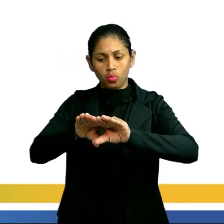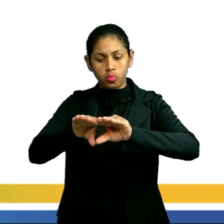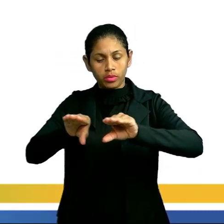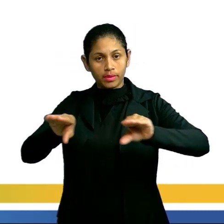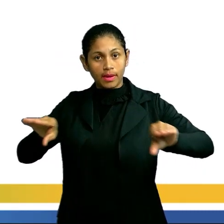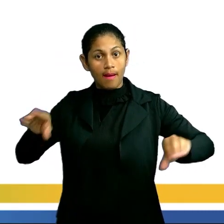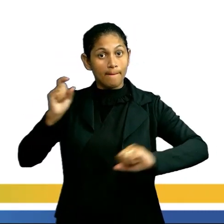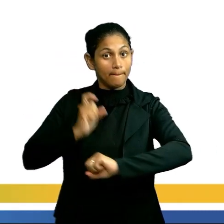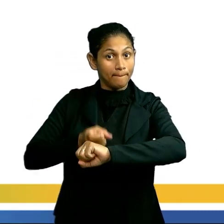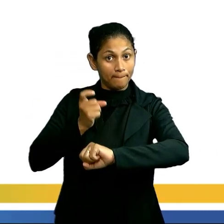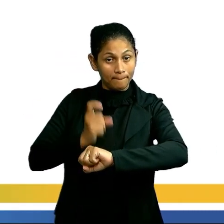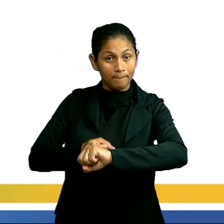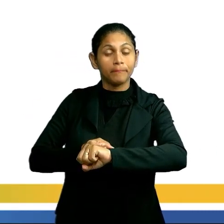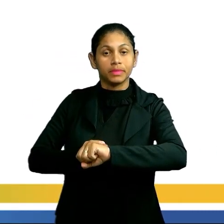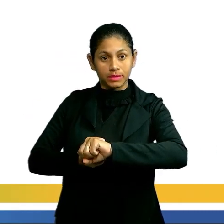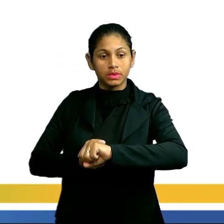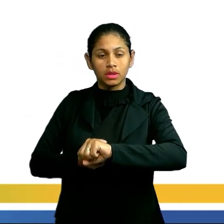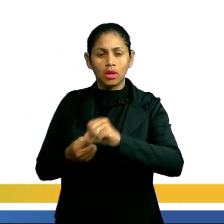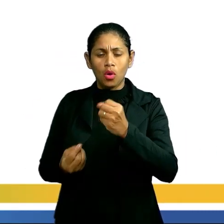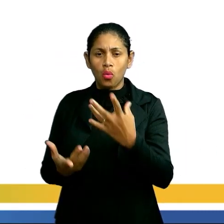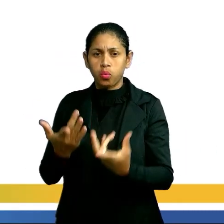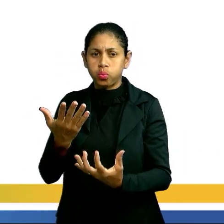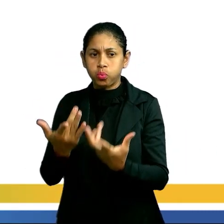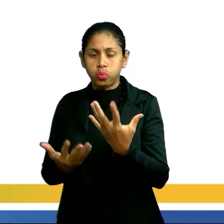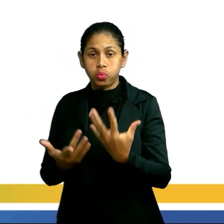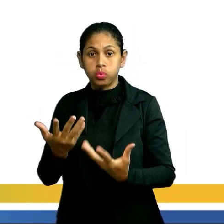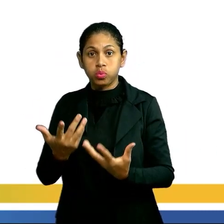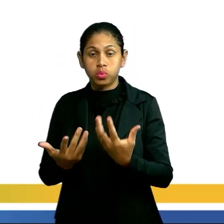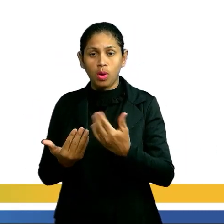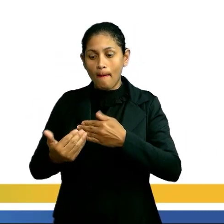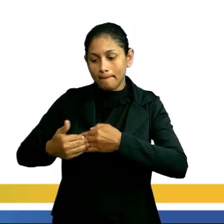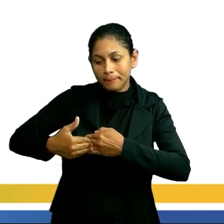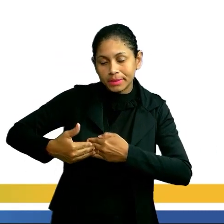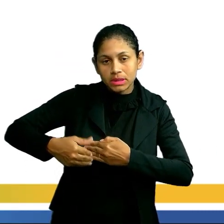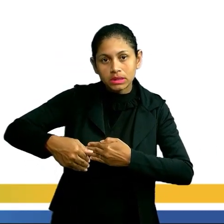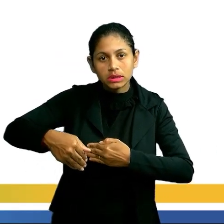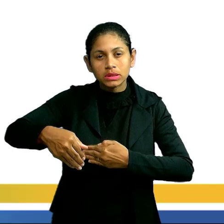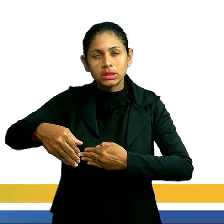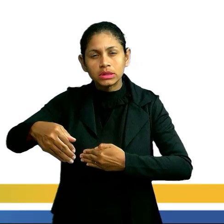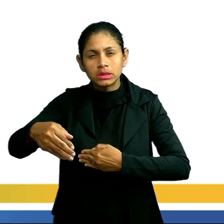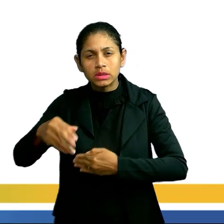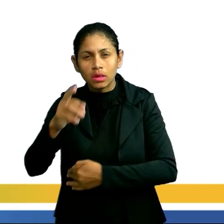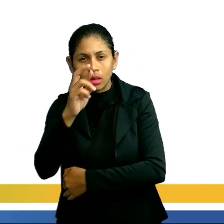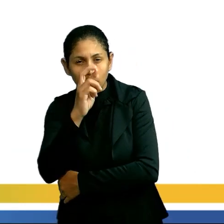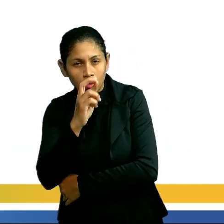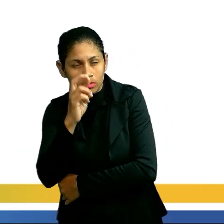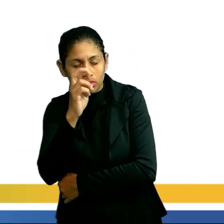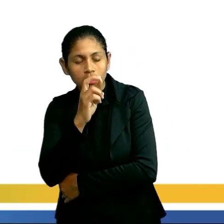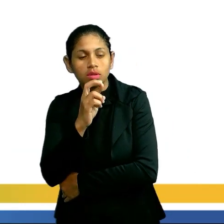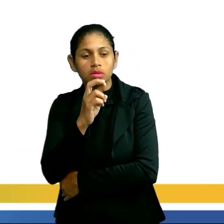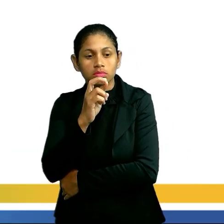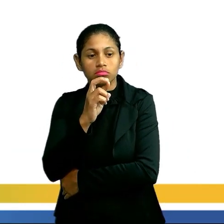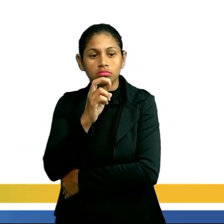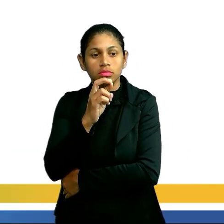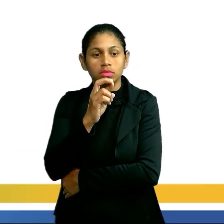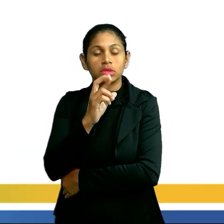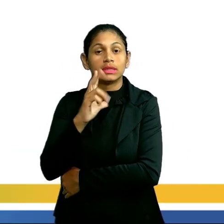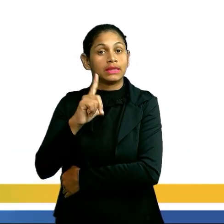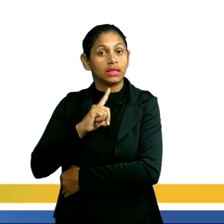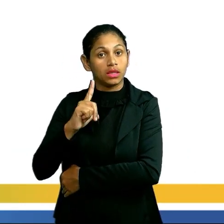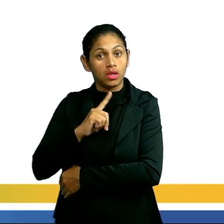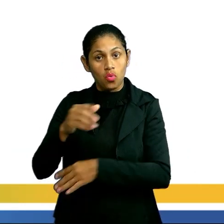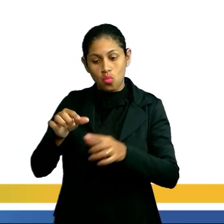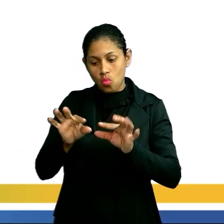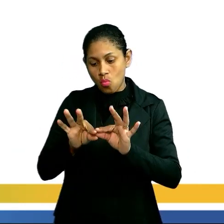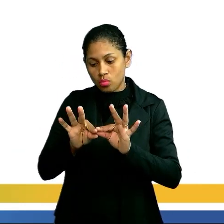submetida a uma certa quantidade de calor, e a partir dessa quantidade de calor, a gente observa que essa barra de metal ela tem um comprimento